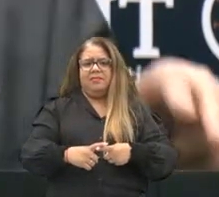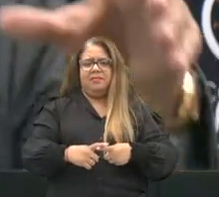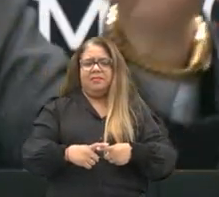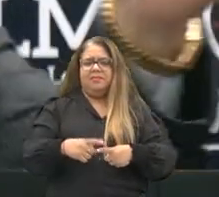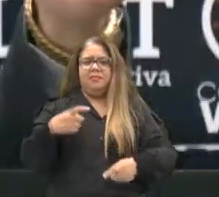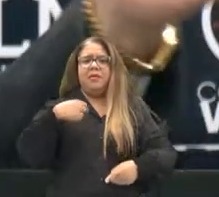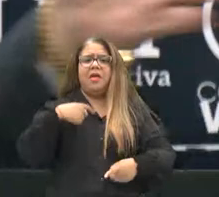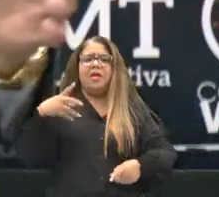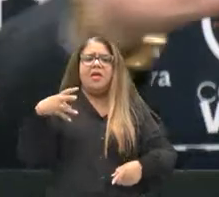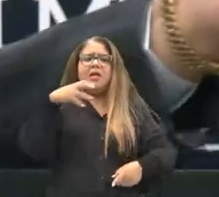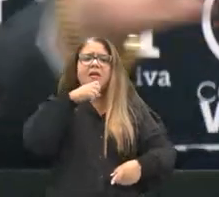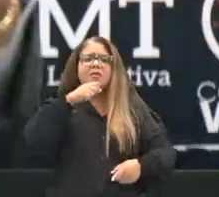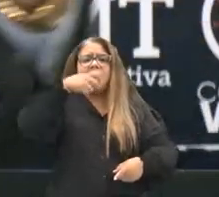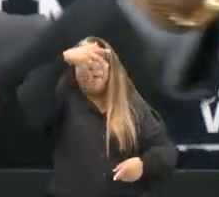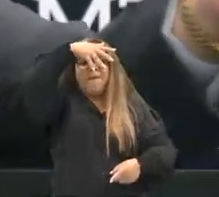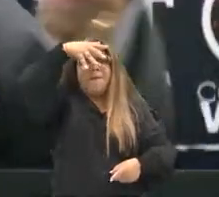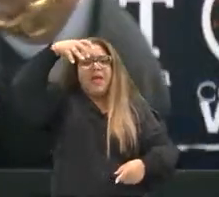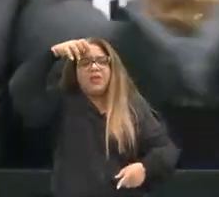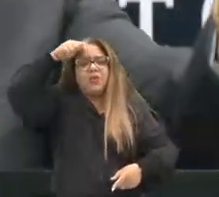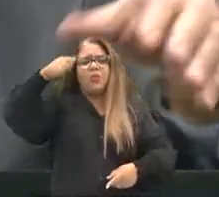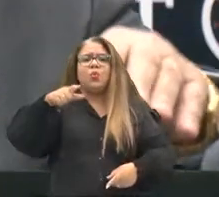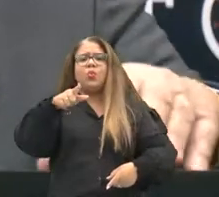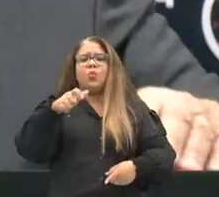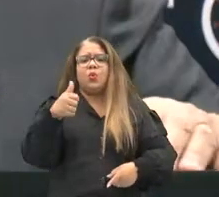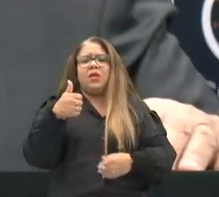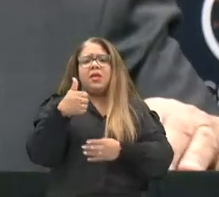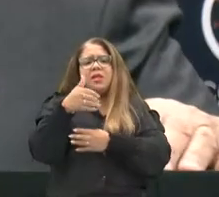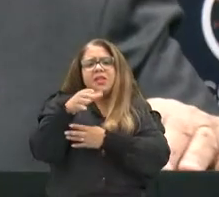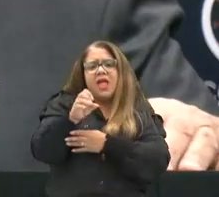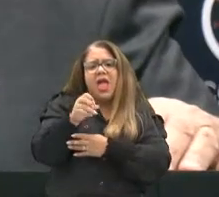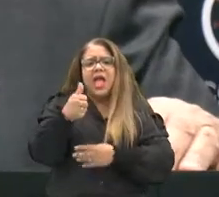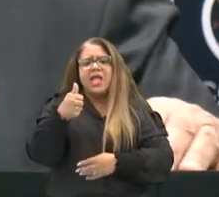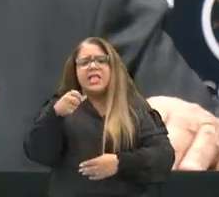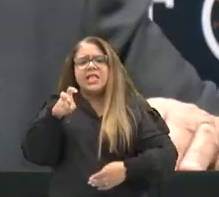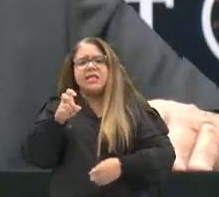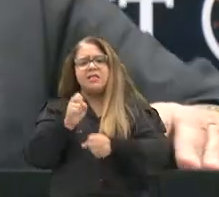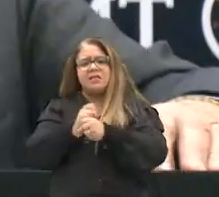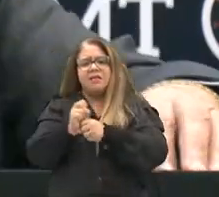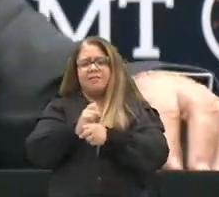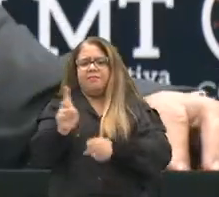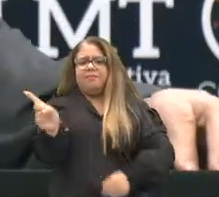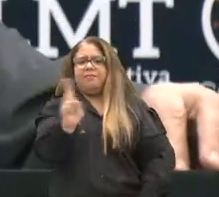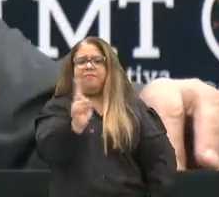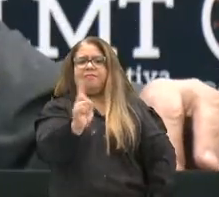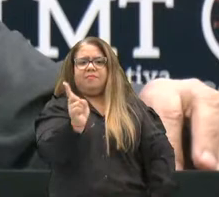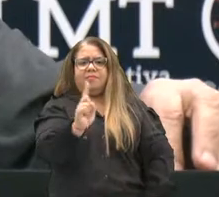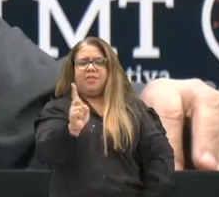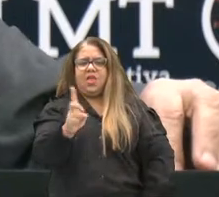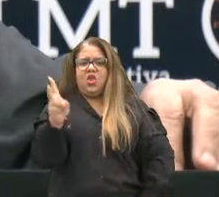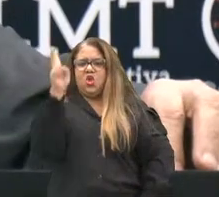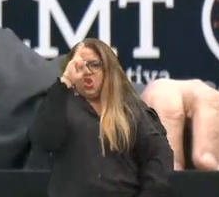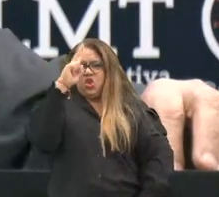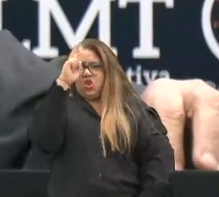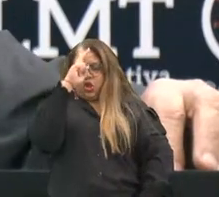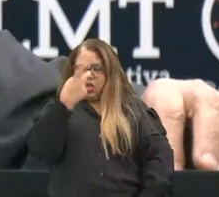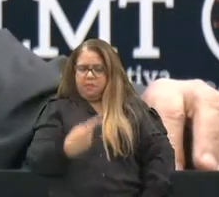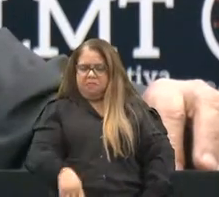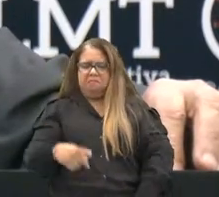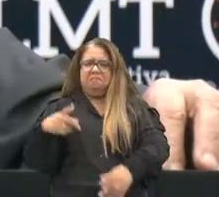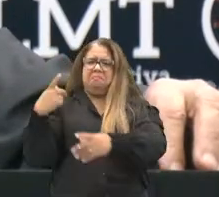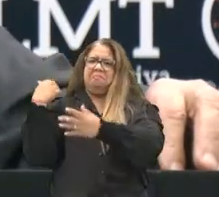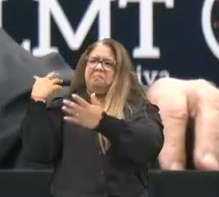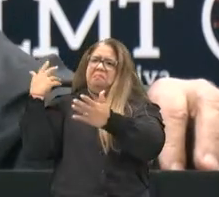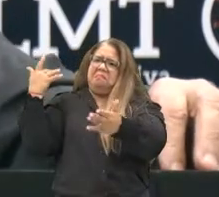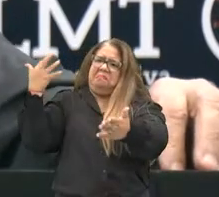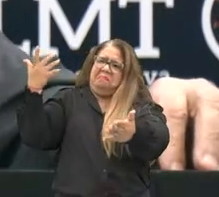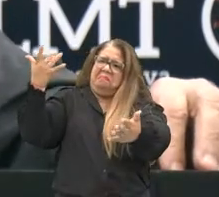que acha que o Mato Grosso surgiu nesses últimos 10, 15 anos. Não é verdade, não. Esse estrado foi construído por